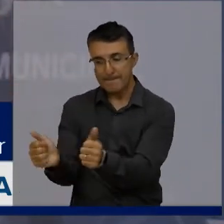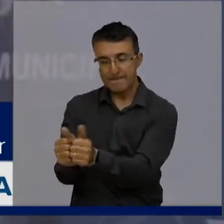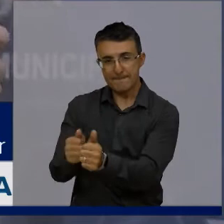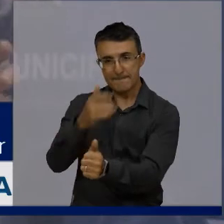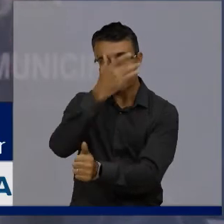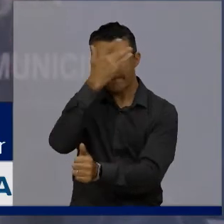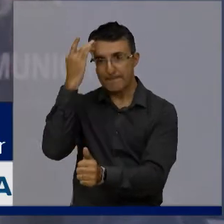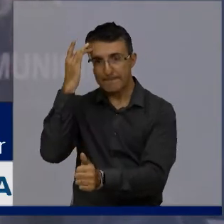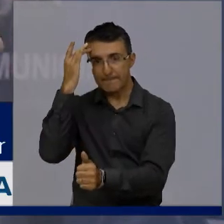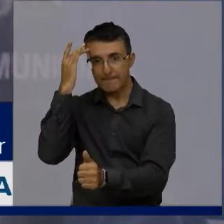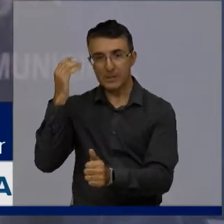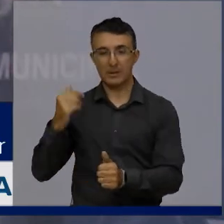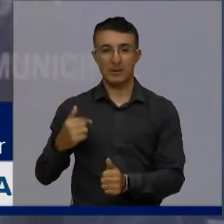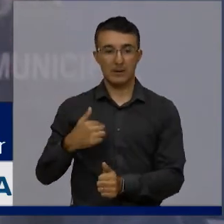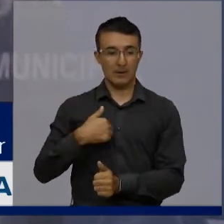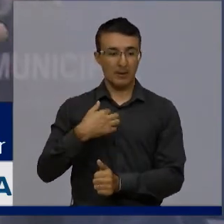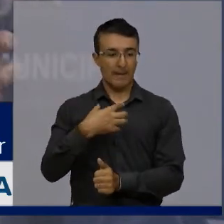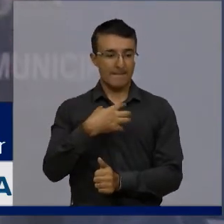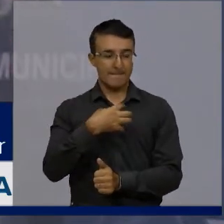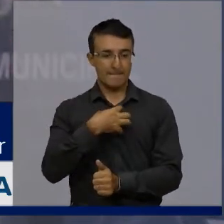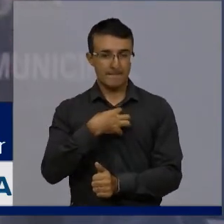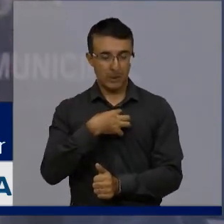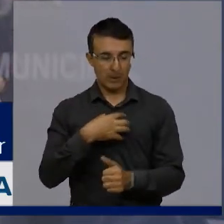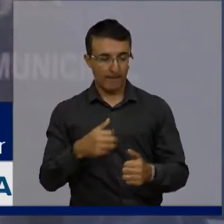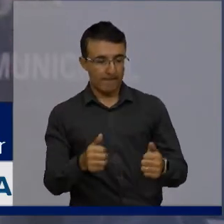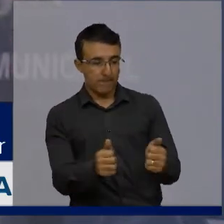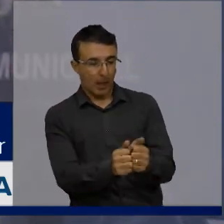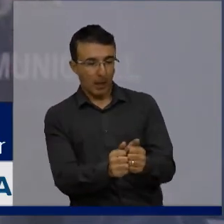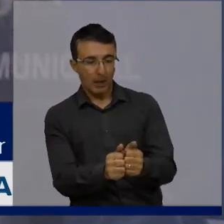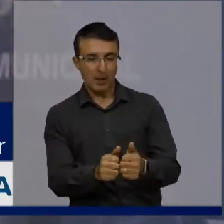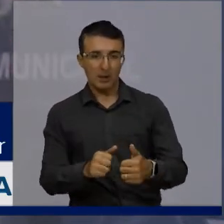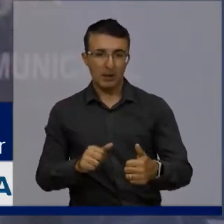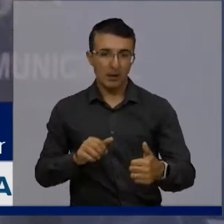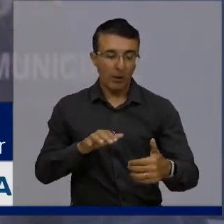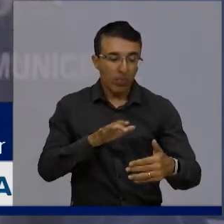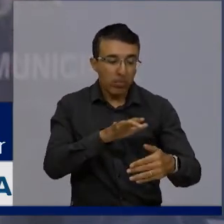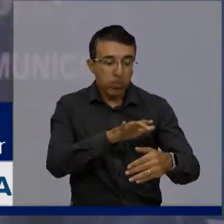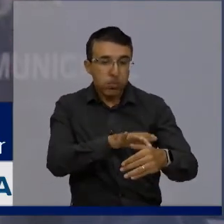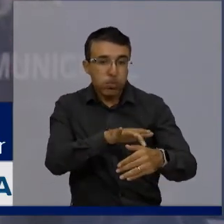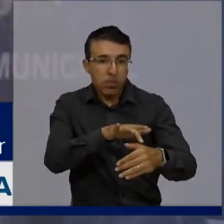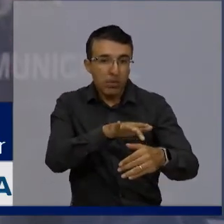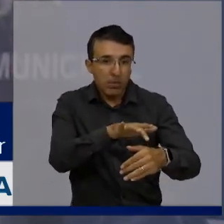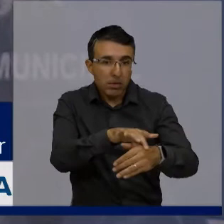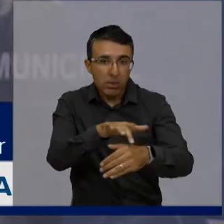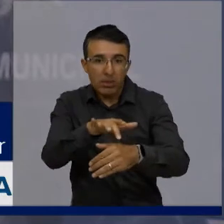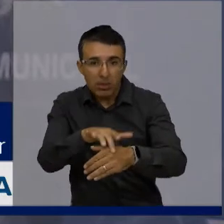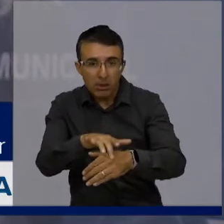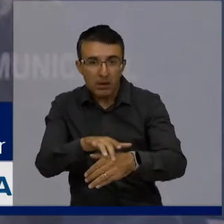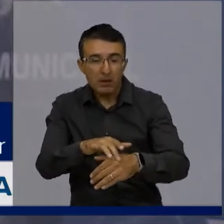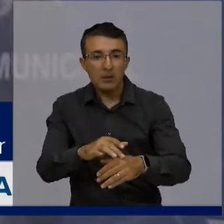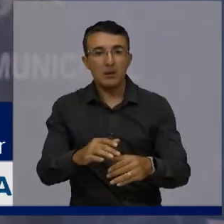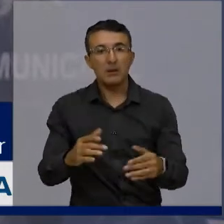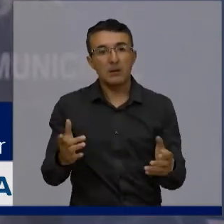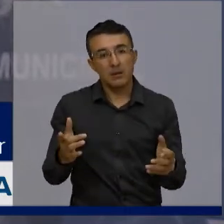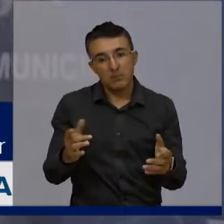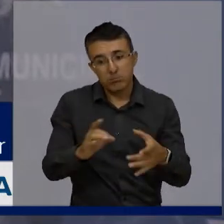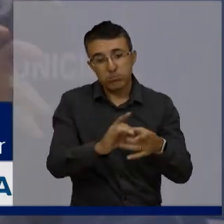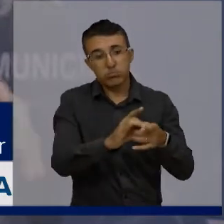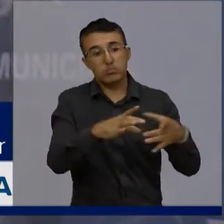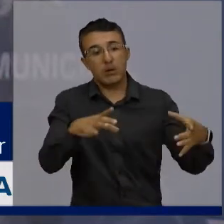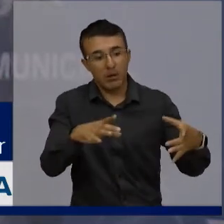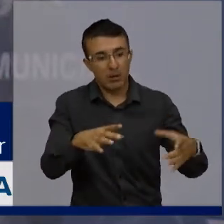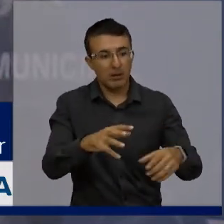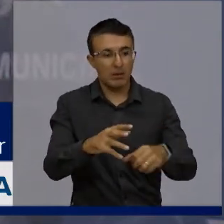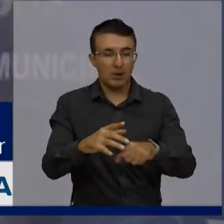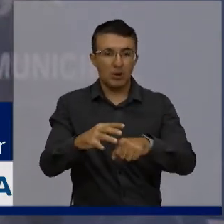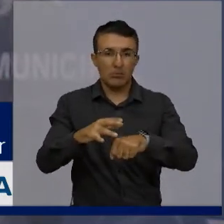ali trocando a zoonose entre os animais, já é um habitat que já está acostumado com isso. Quando é o